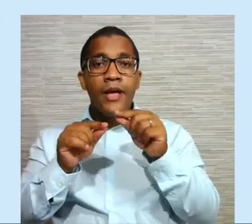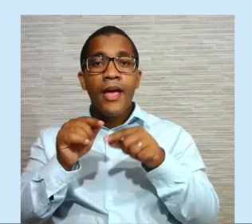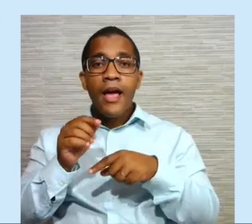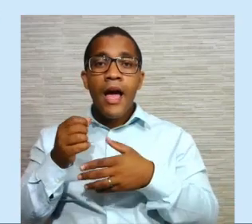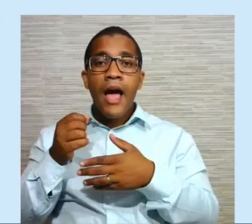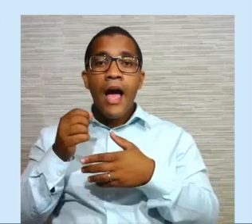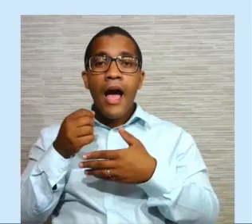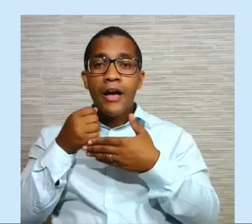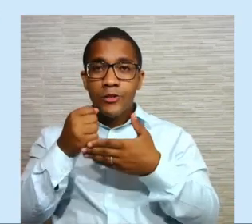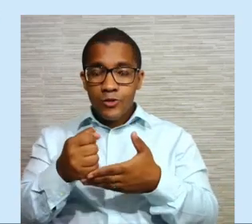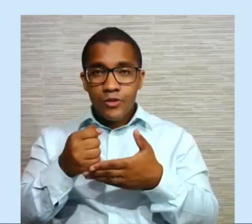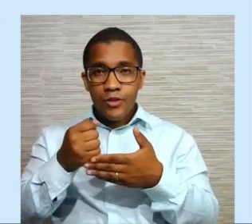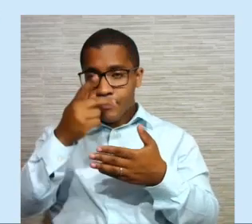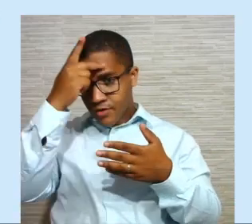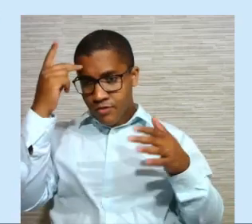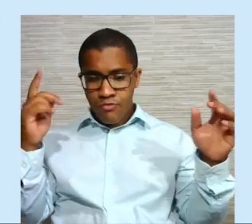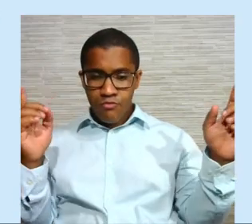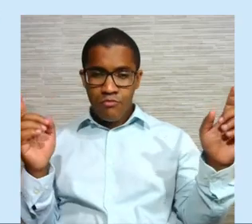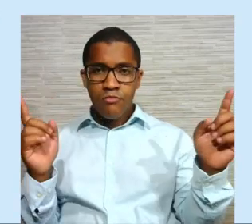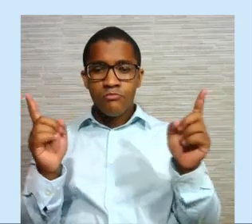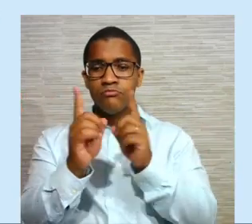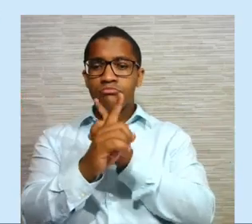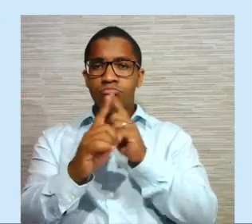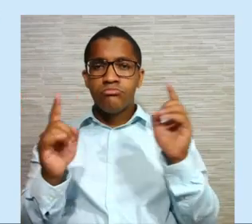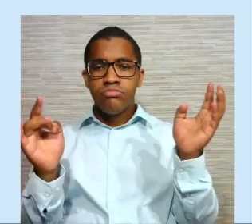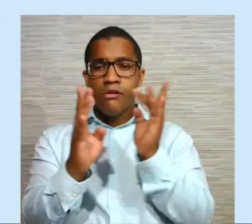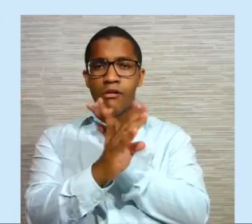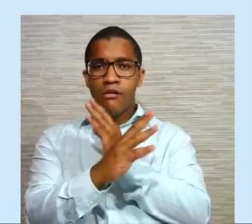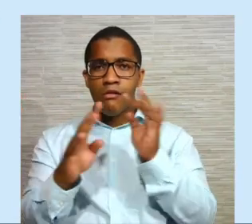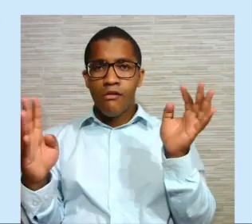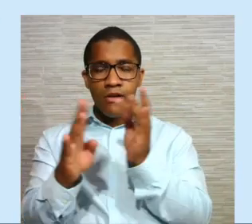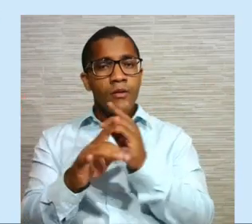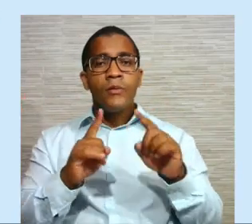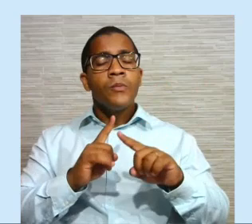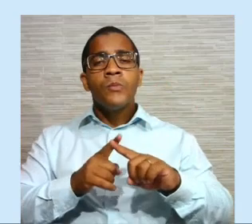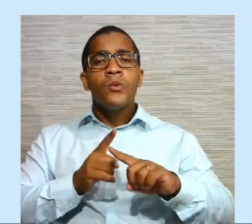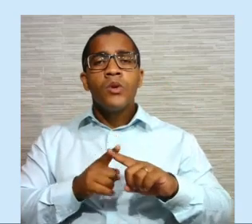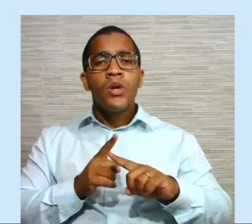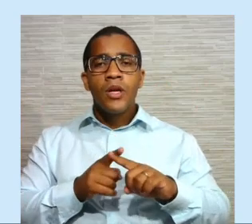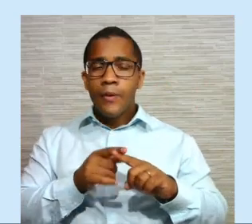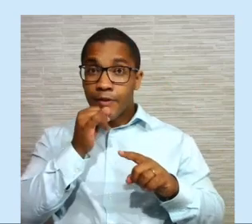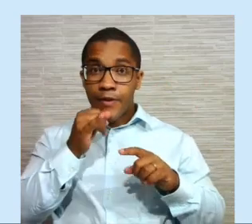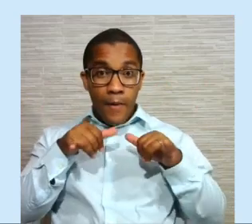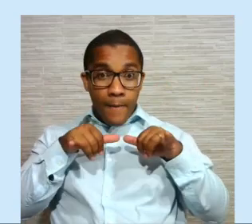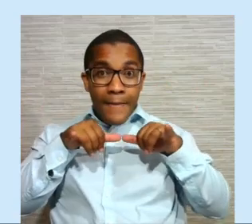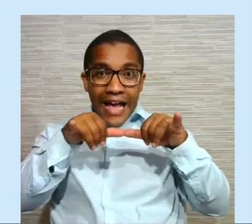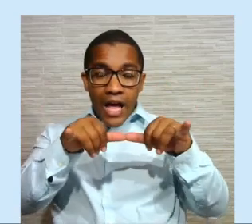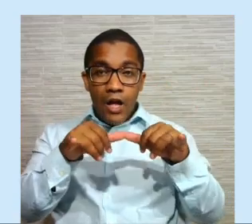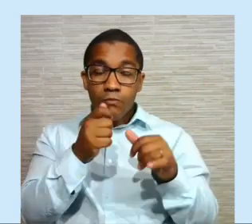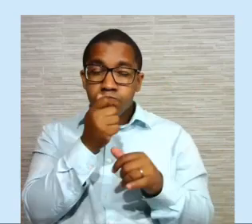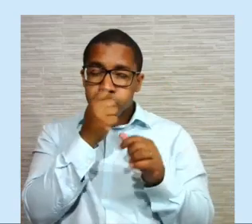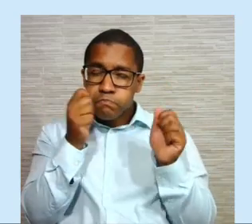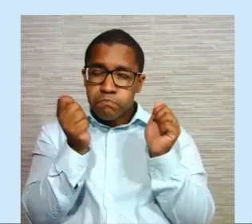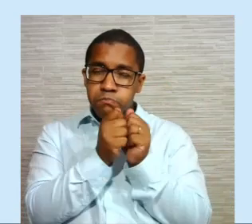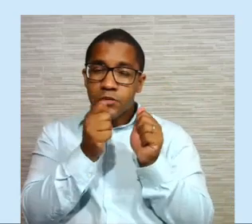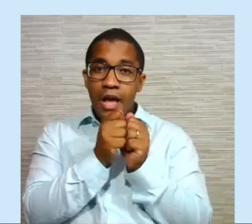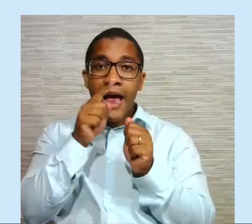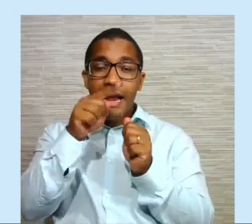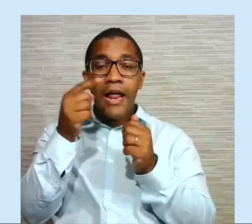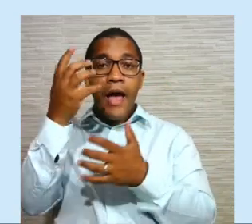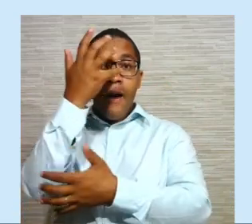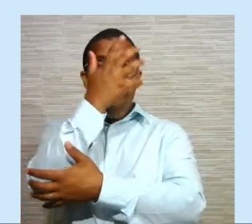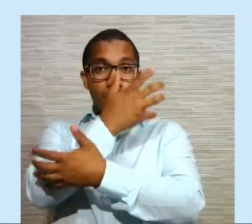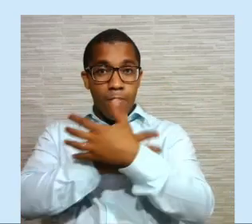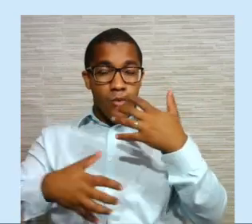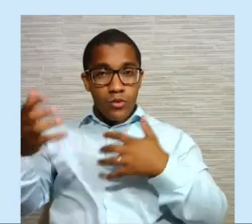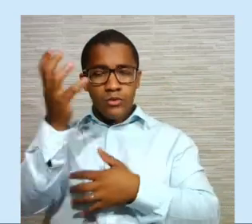no fluxo de clientes, né? Às vezes falam que quando o supermercado, por exemplo, está muito cheio, então eles botam uma